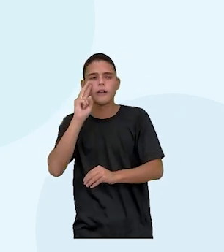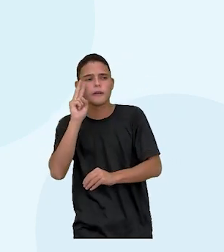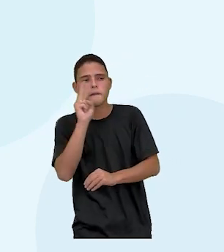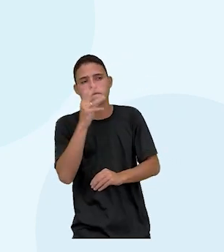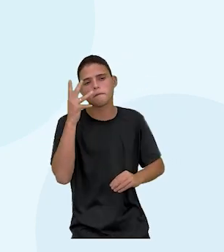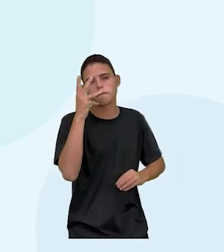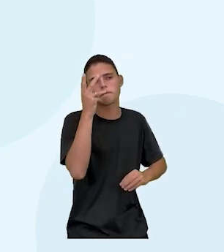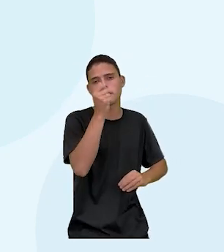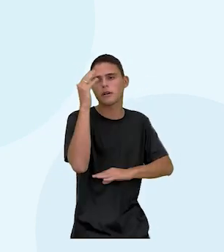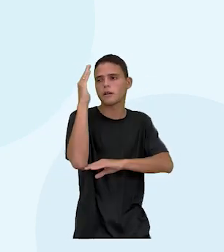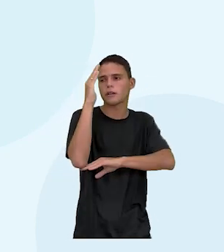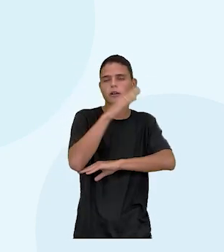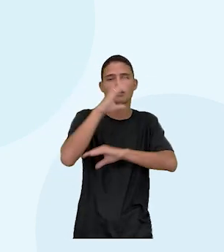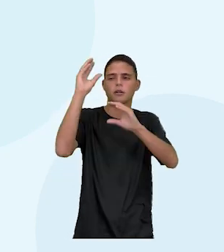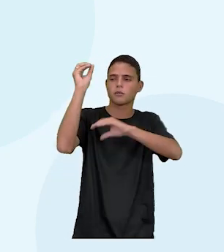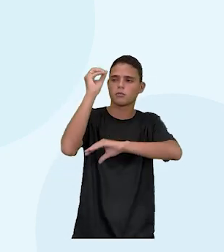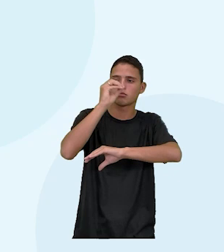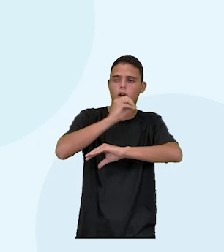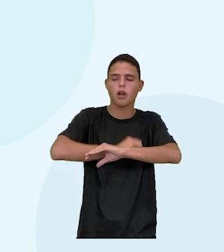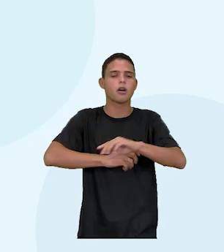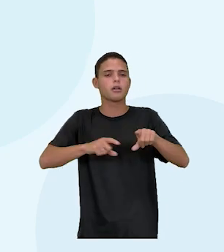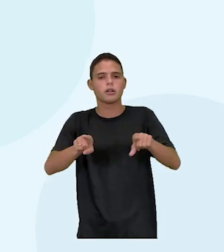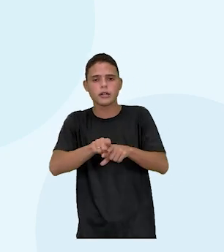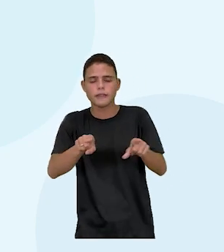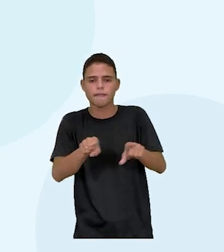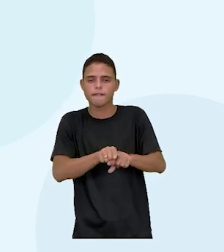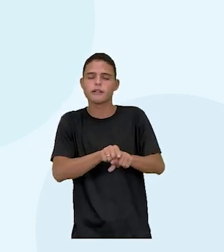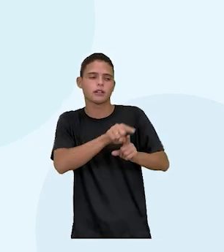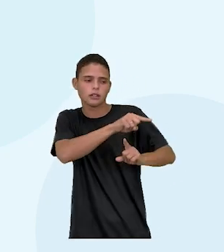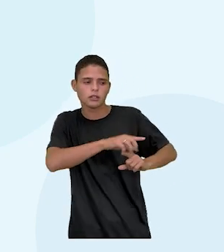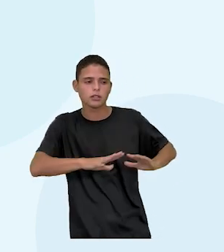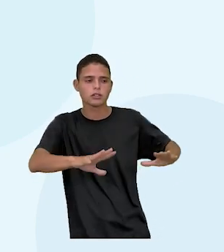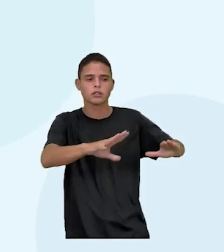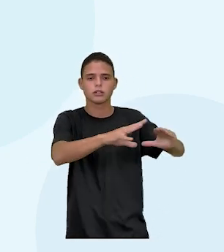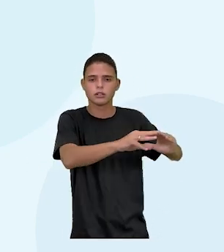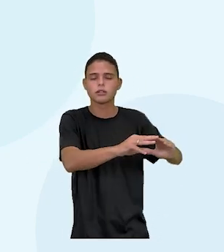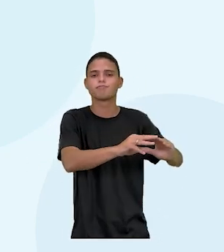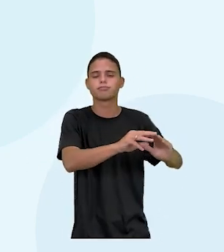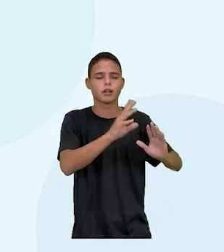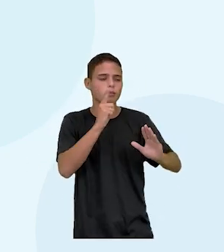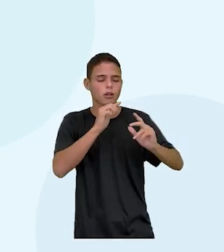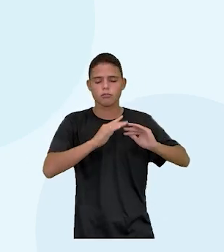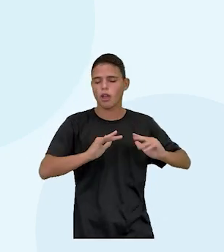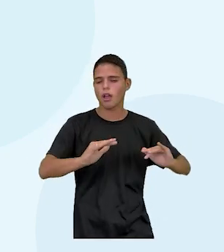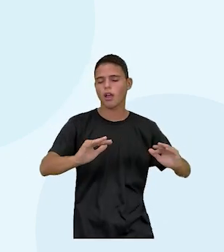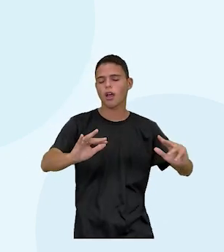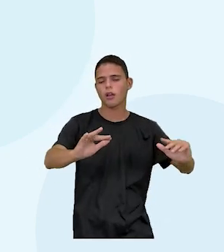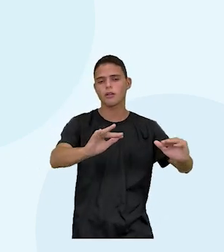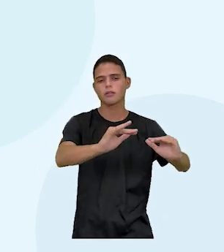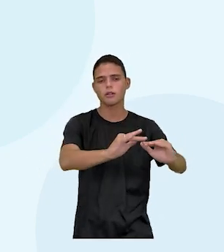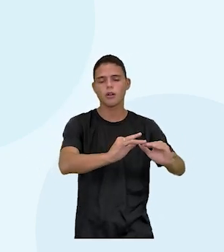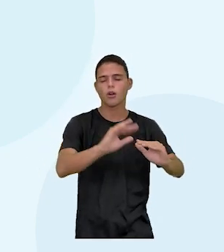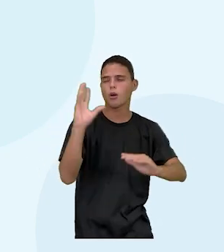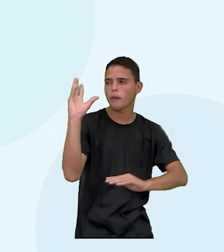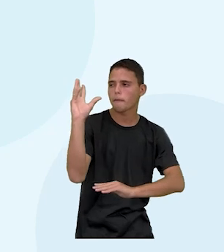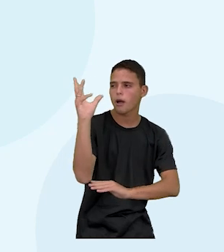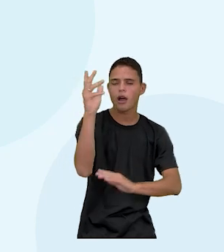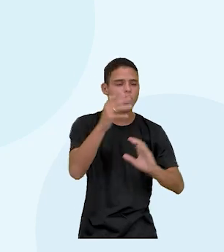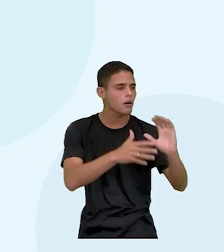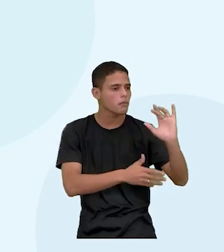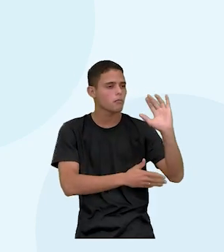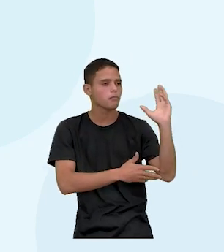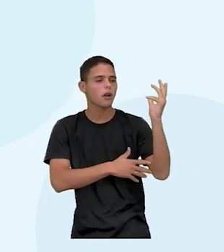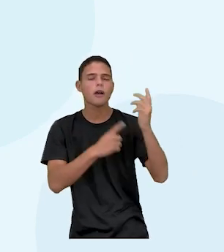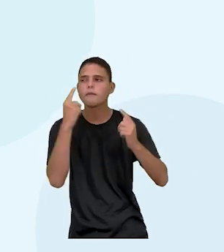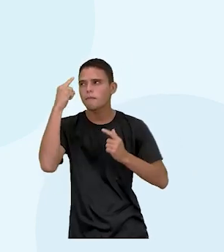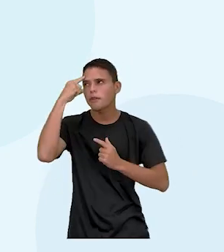de tarde a papaceia. Aquelas terras tão grandes, tão compridas como o mar, com suas poucas palmeiras, dão vontade